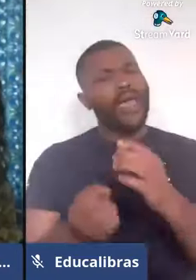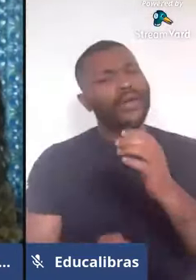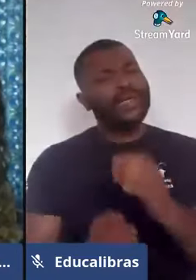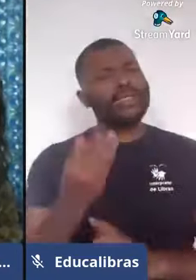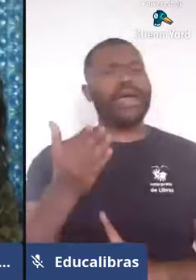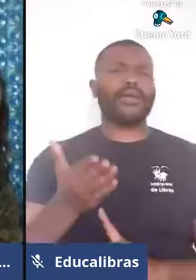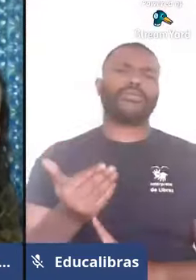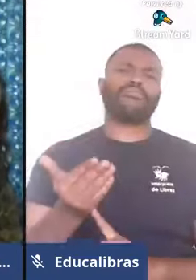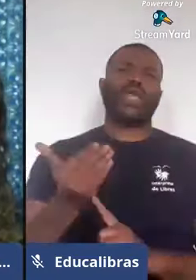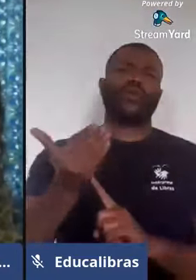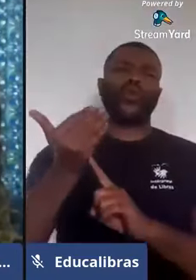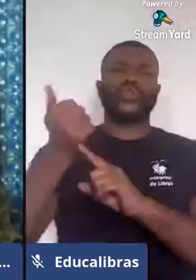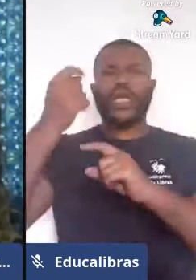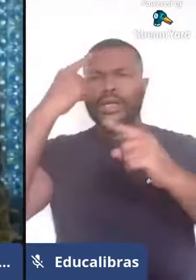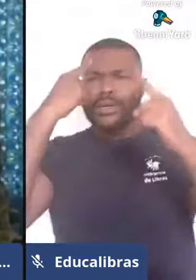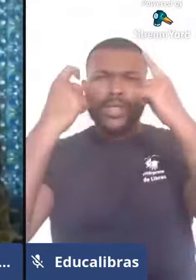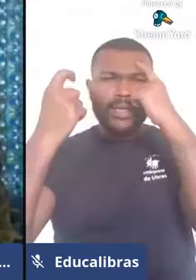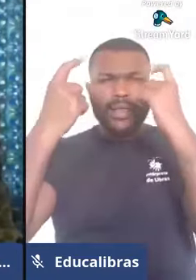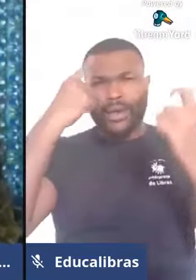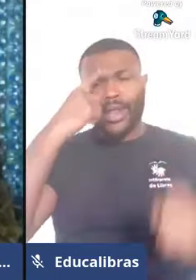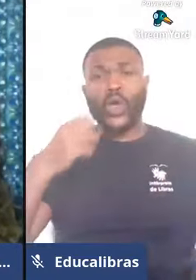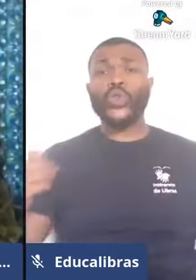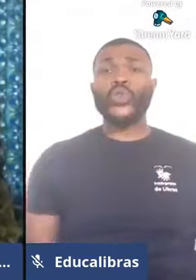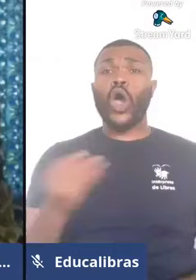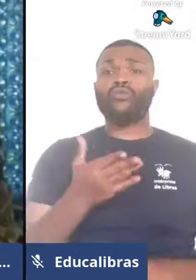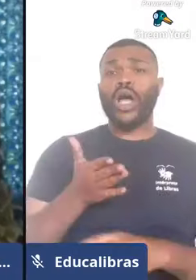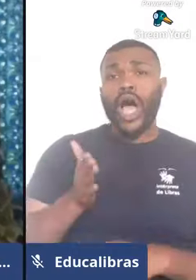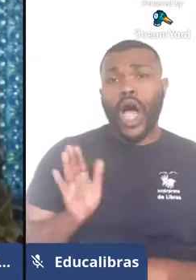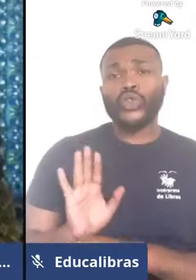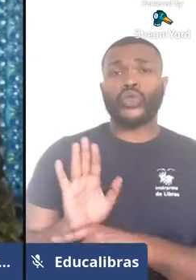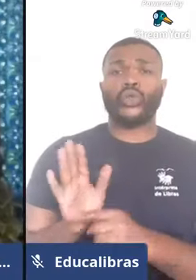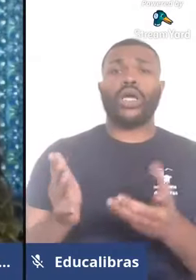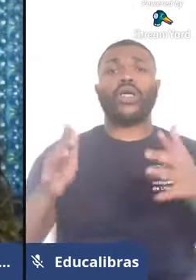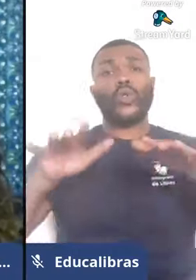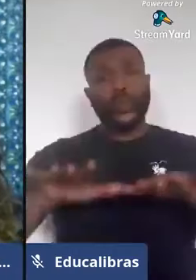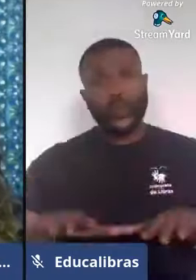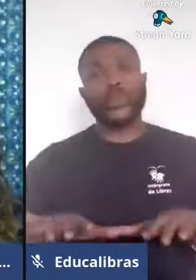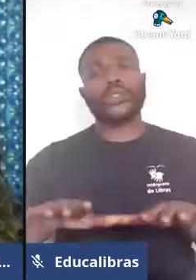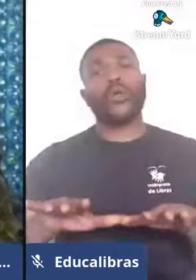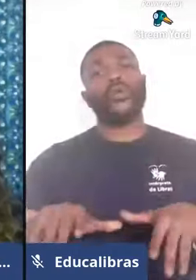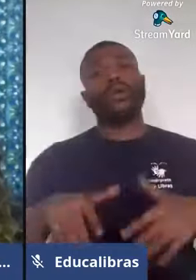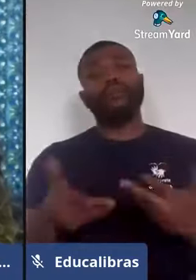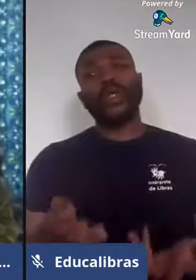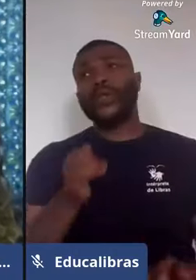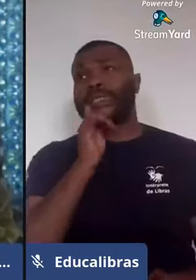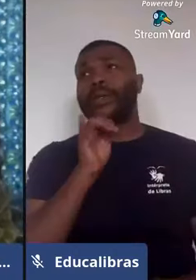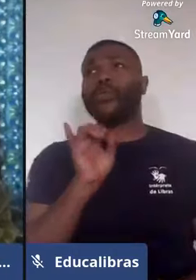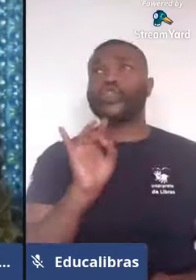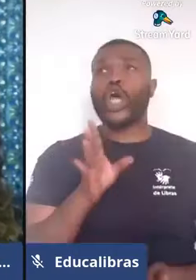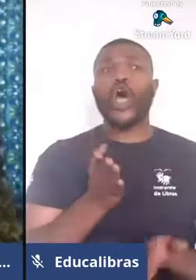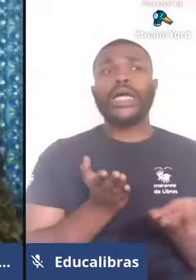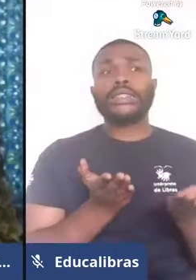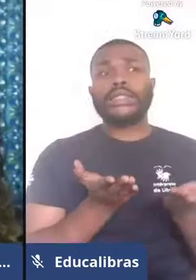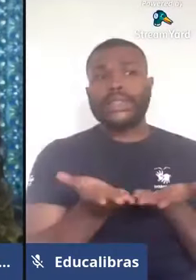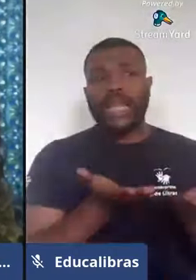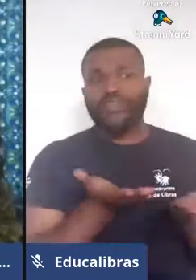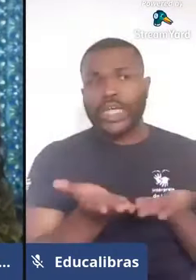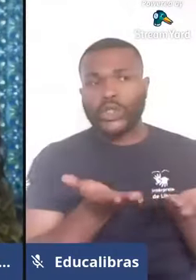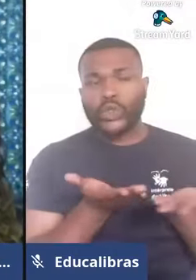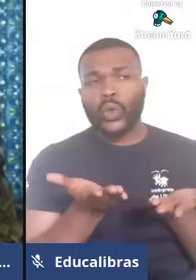criar novas tecnologias para ajudar na inclusão. Então, por isso que a gente queria não só ficar prestando serviço, mas também desenvolver